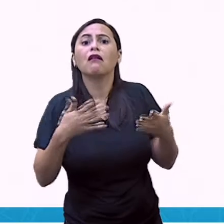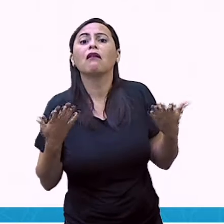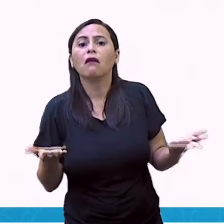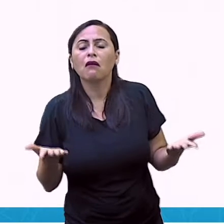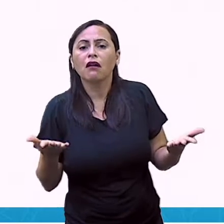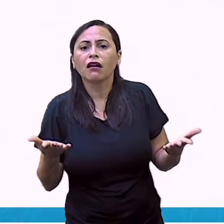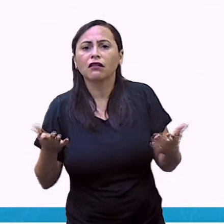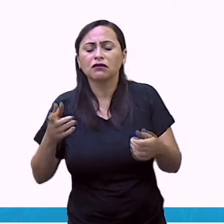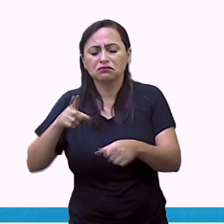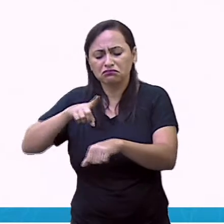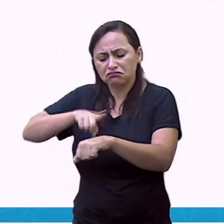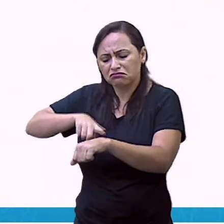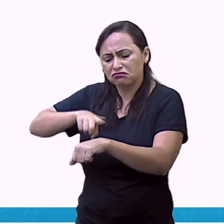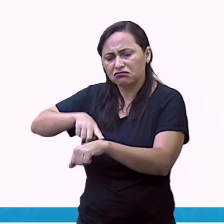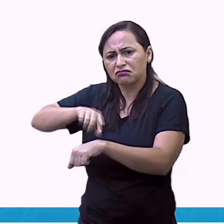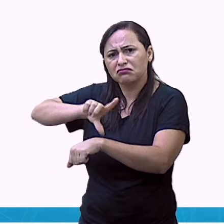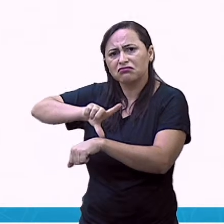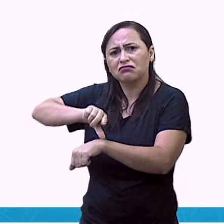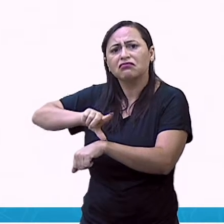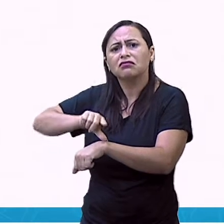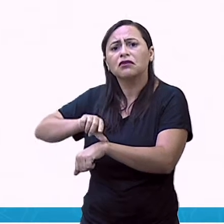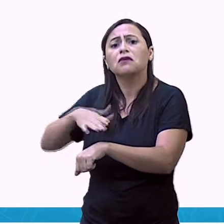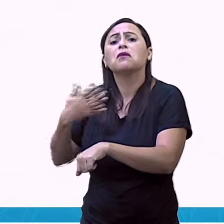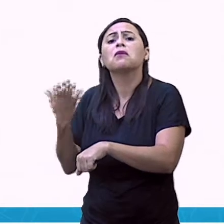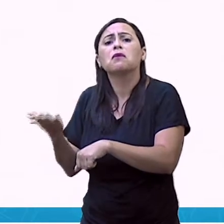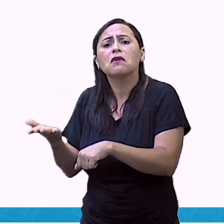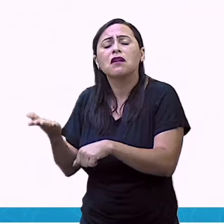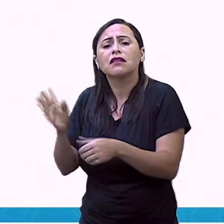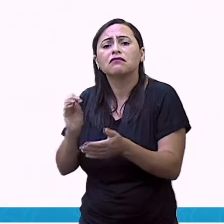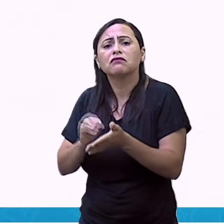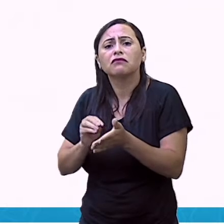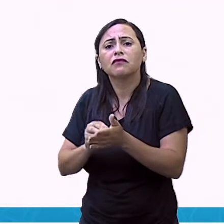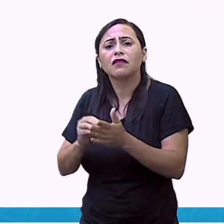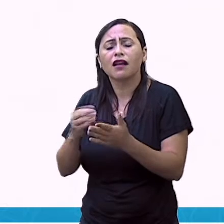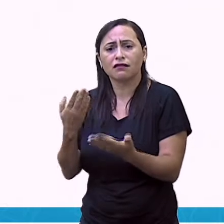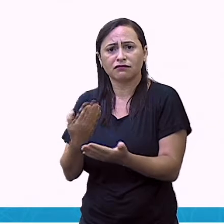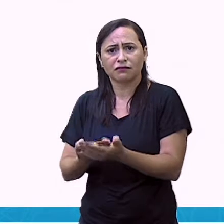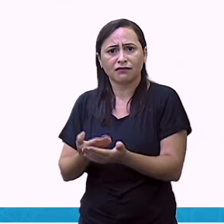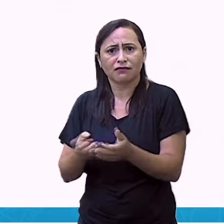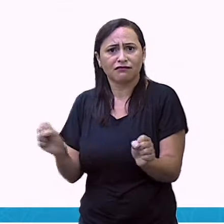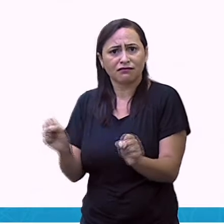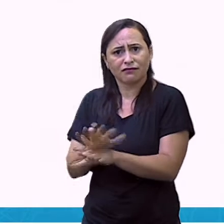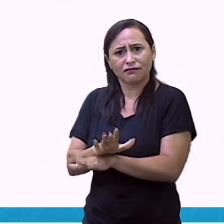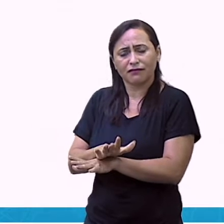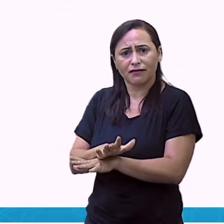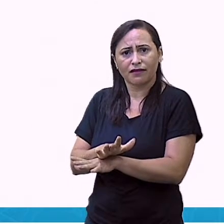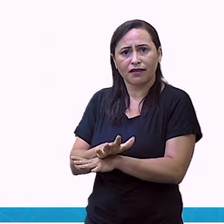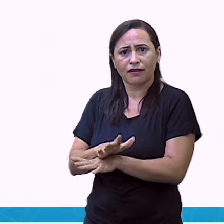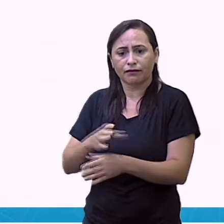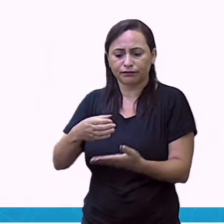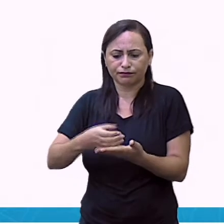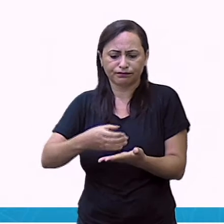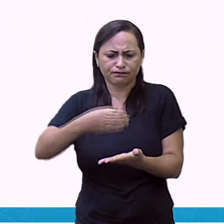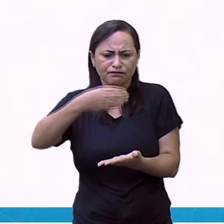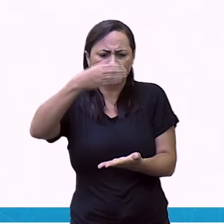Quanto tempo falta para a aula acabar? Quanto tem em cada garrafa?